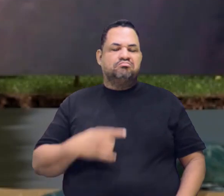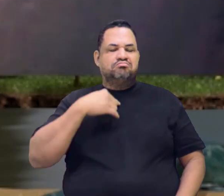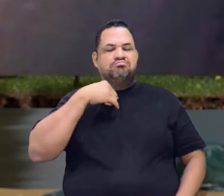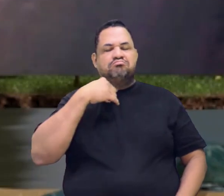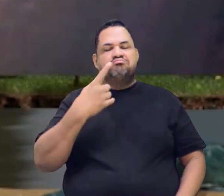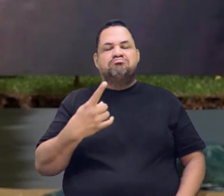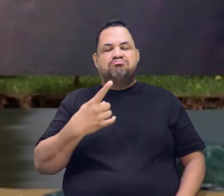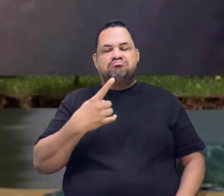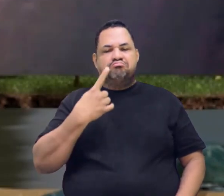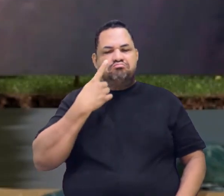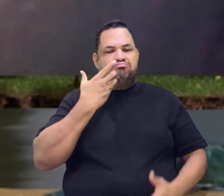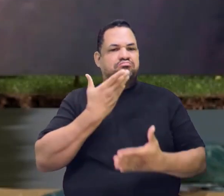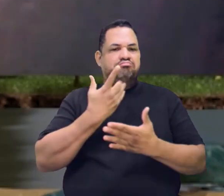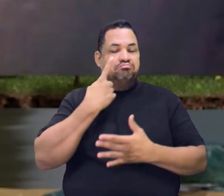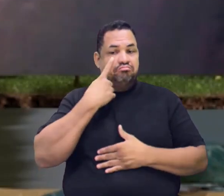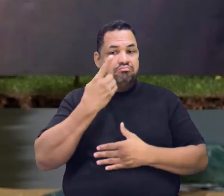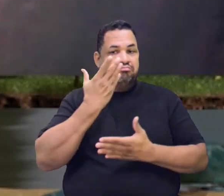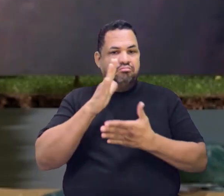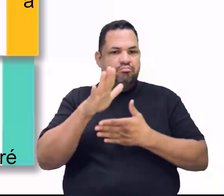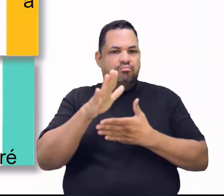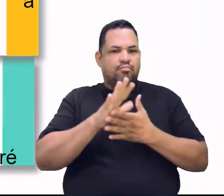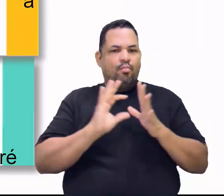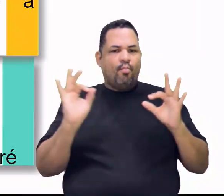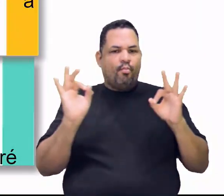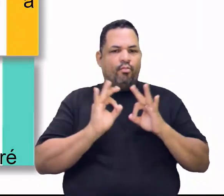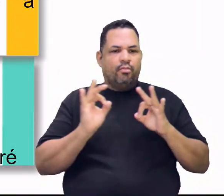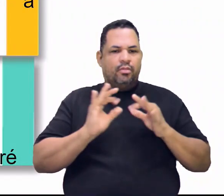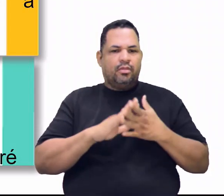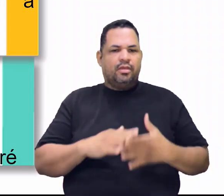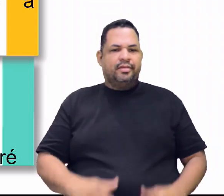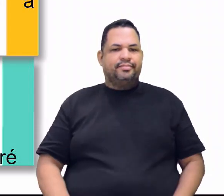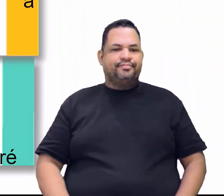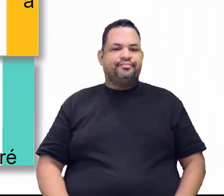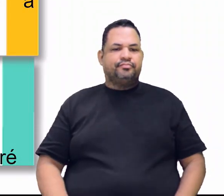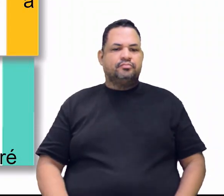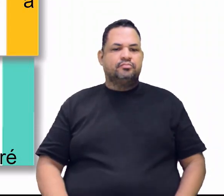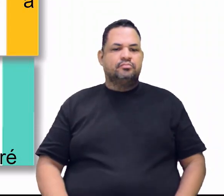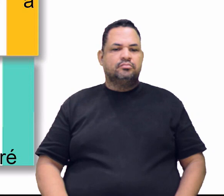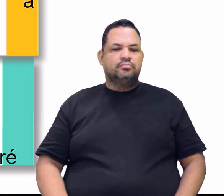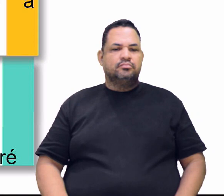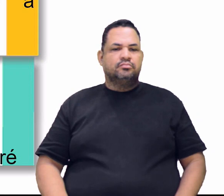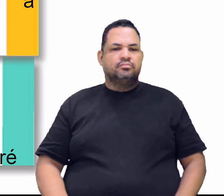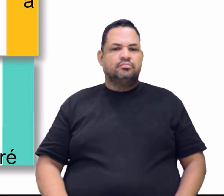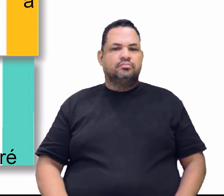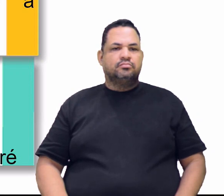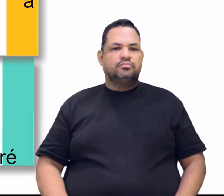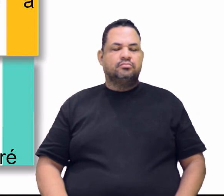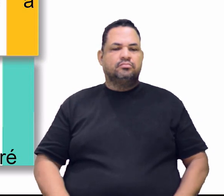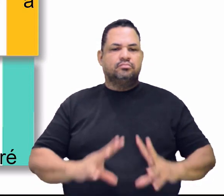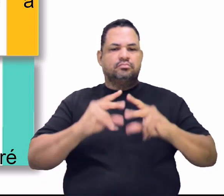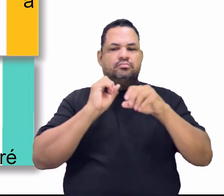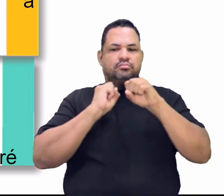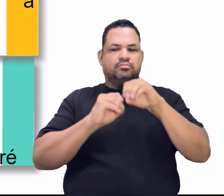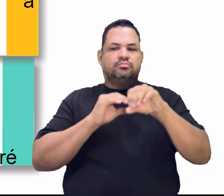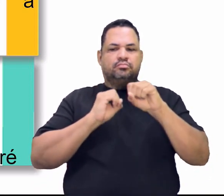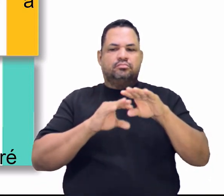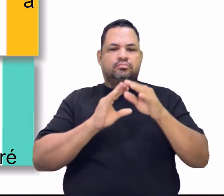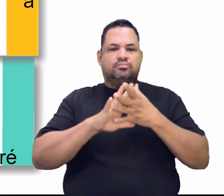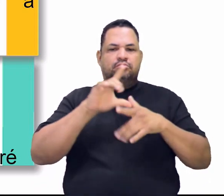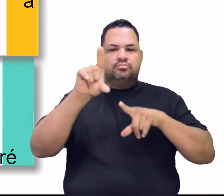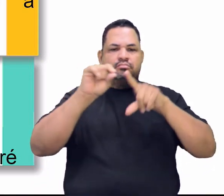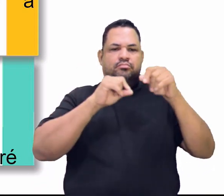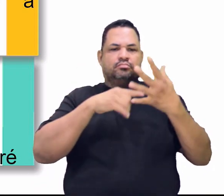ver nada, tá bom? Então joga no quadro. Olha só, desses conteúdos todos que eu passei para vocês,